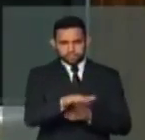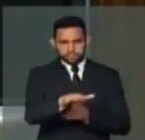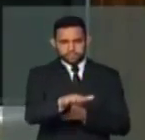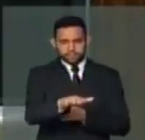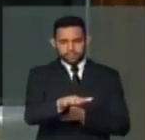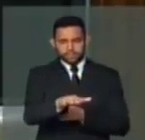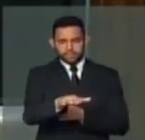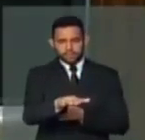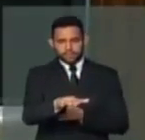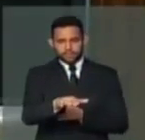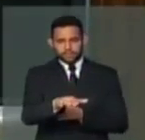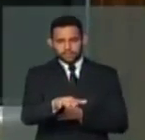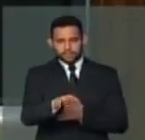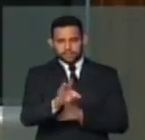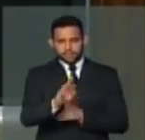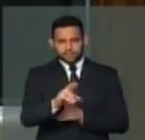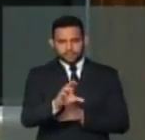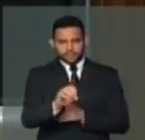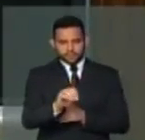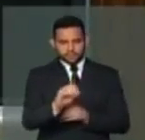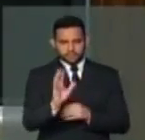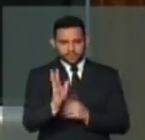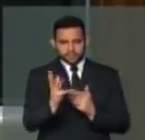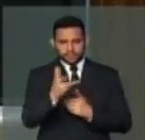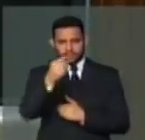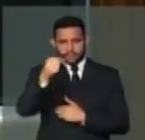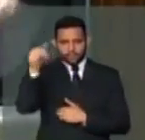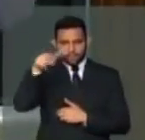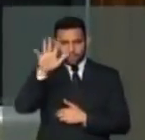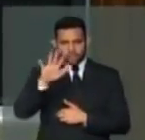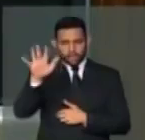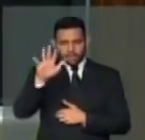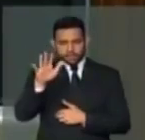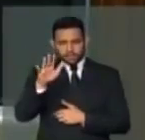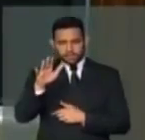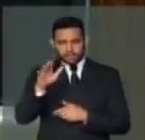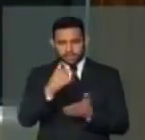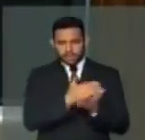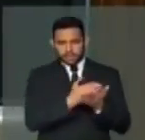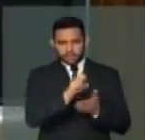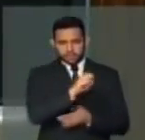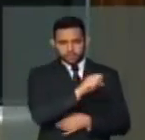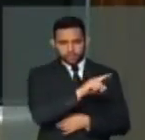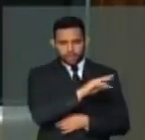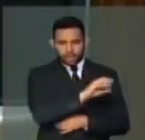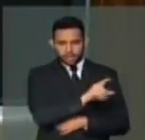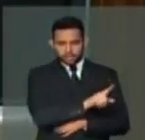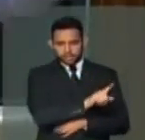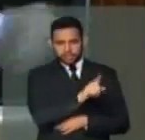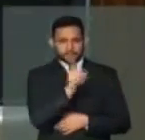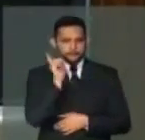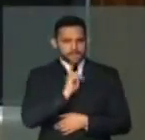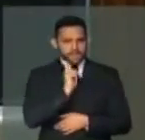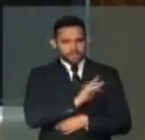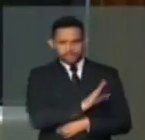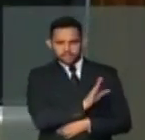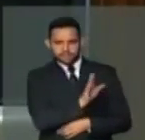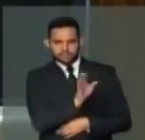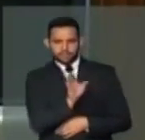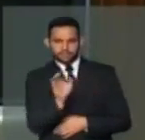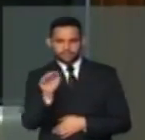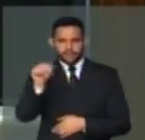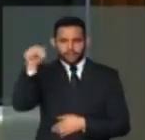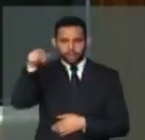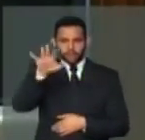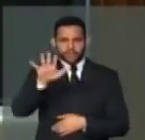descendo. Rio São Francisco, para salvar o Nordeste, nasce aqui no Sudeste, Minas Gerais, e vai lá